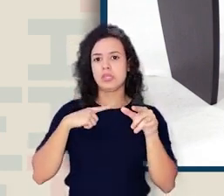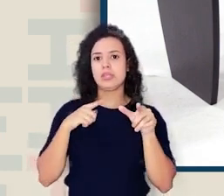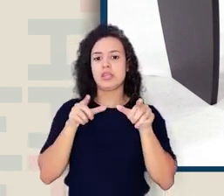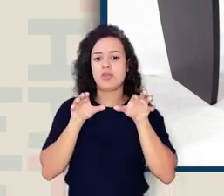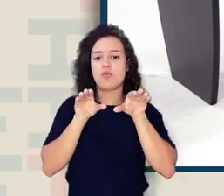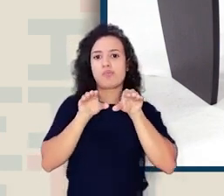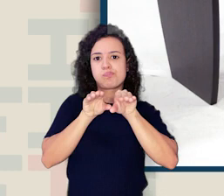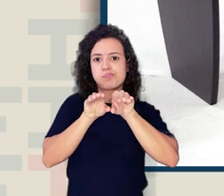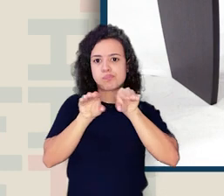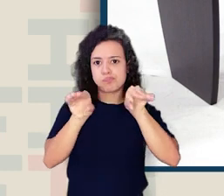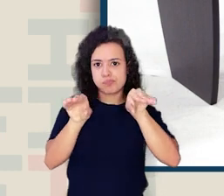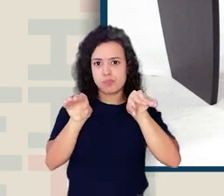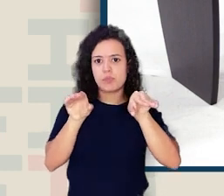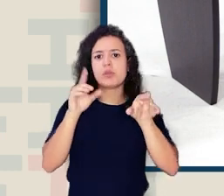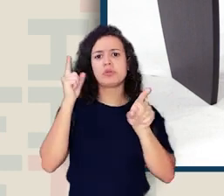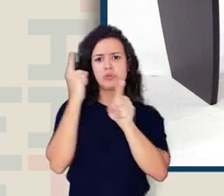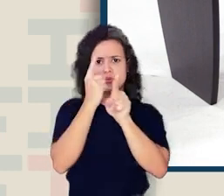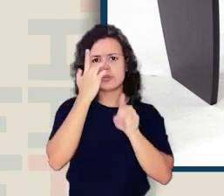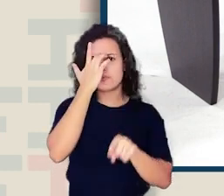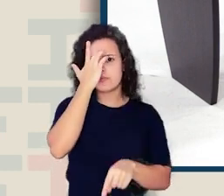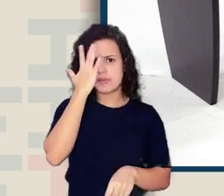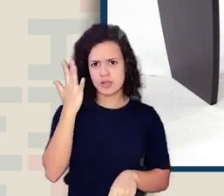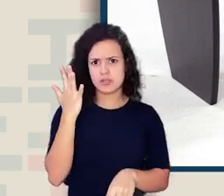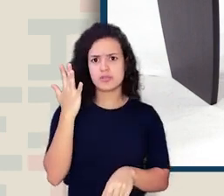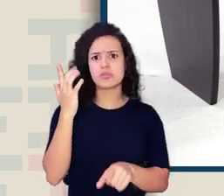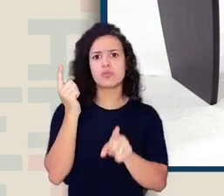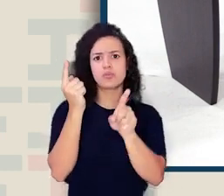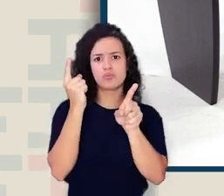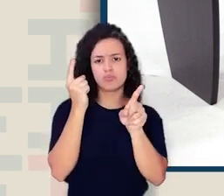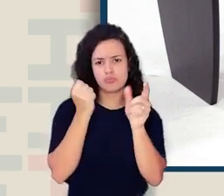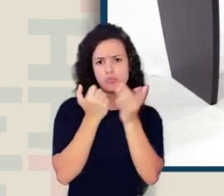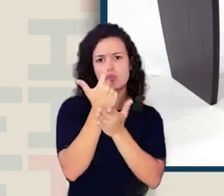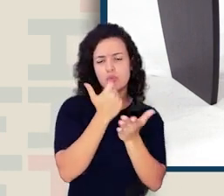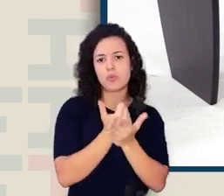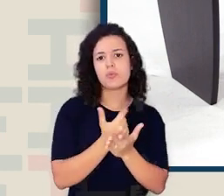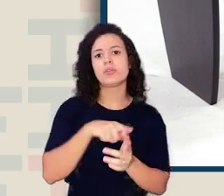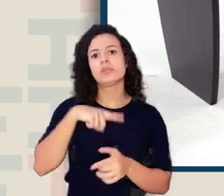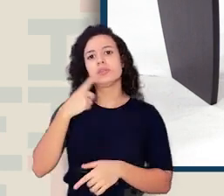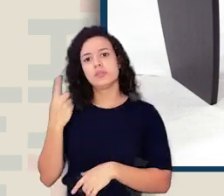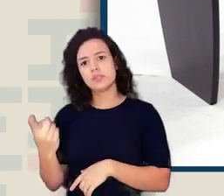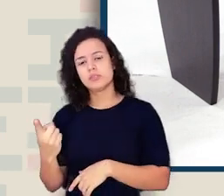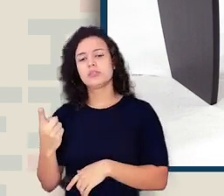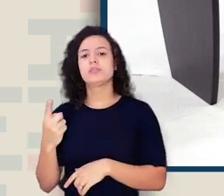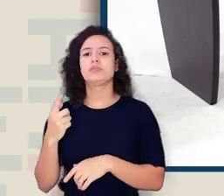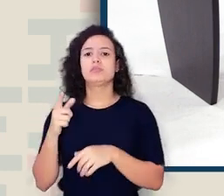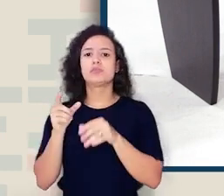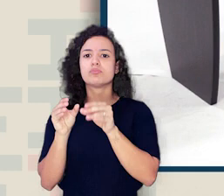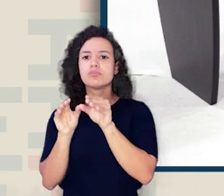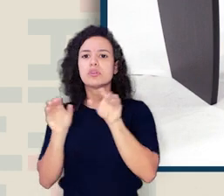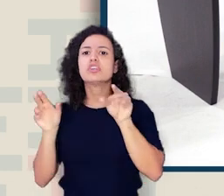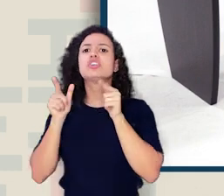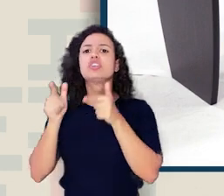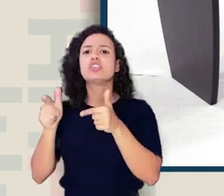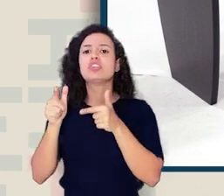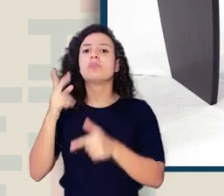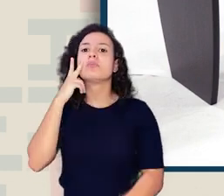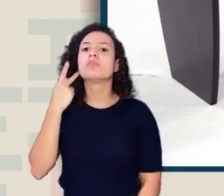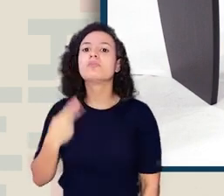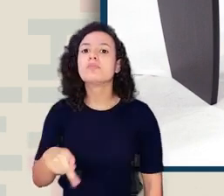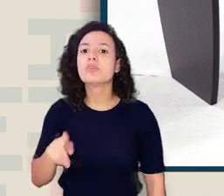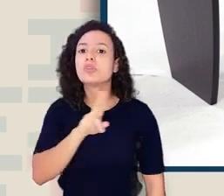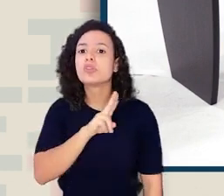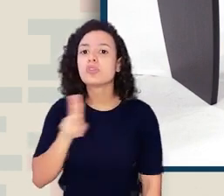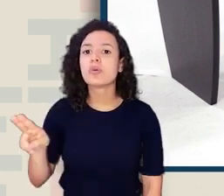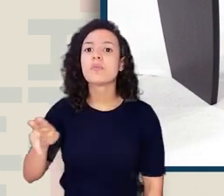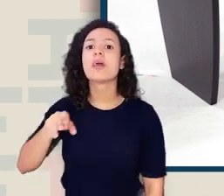comum, no sentido de ter as 2 campanas, que a gente encontra fácil nas lojas, e esse com a campana um pouco mais aberta, como algumas pessoas